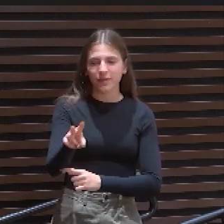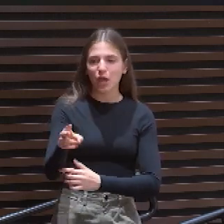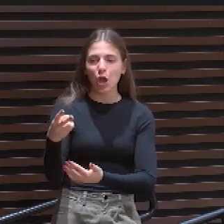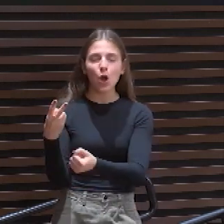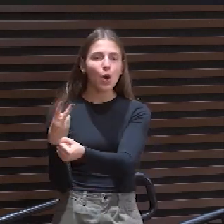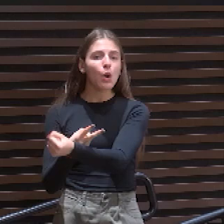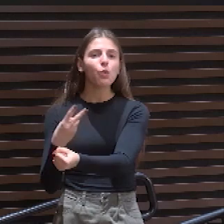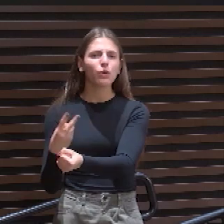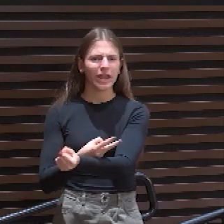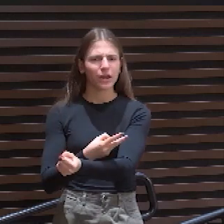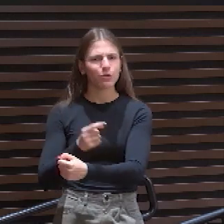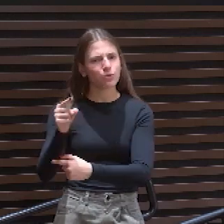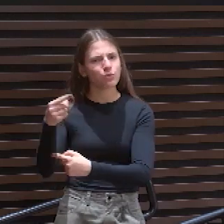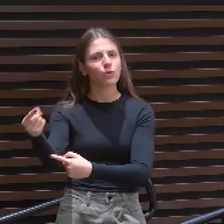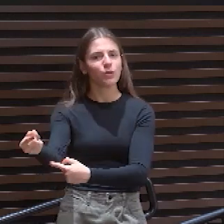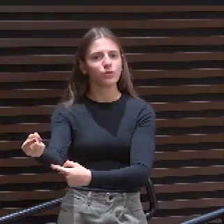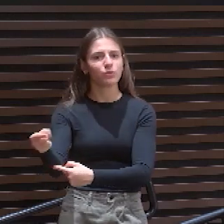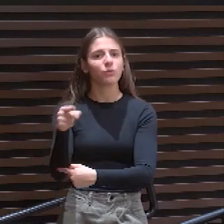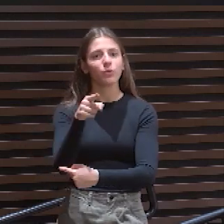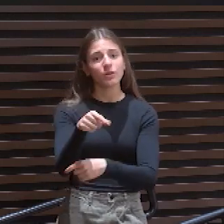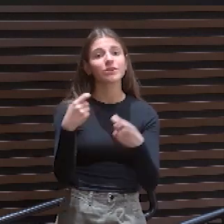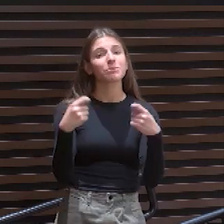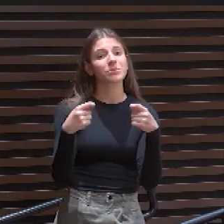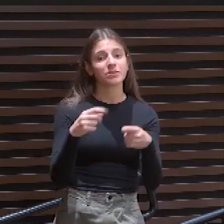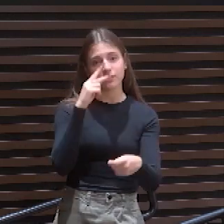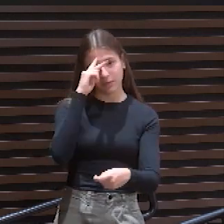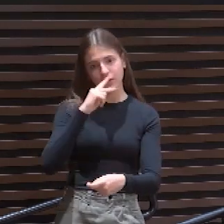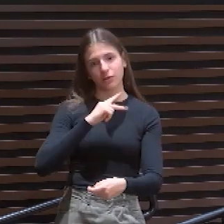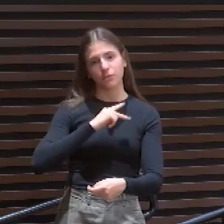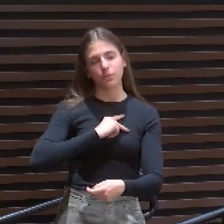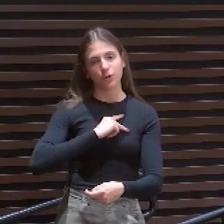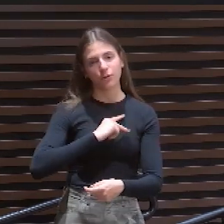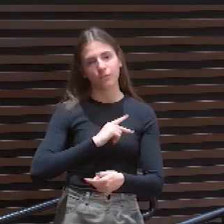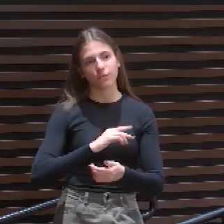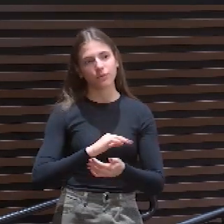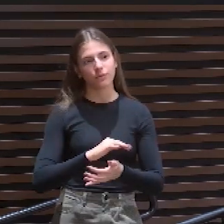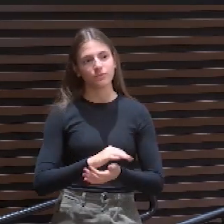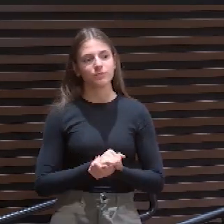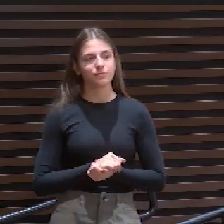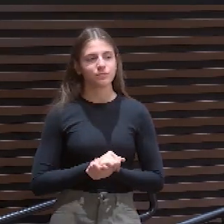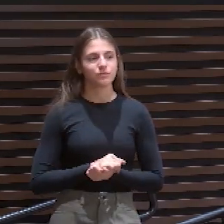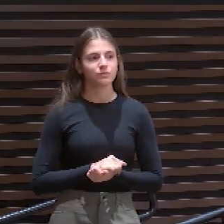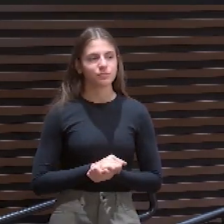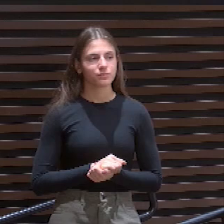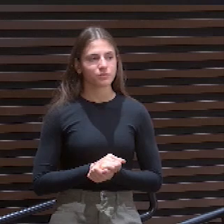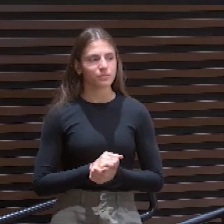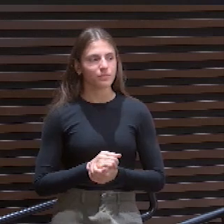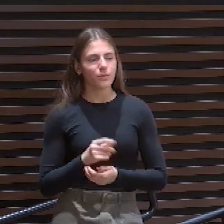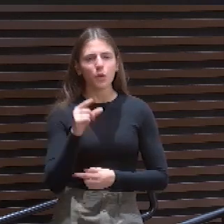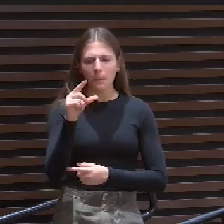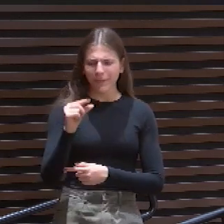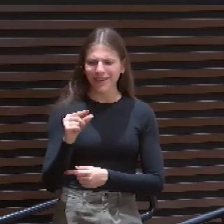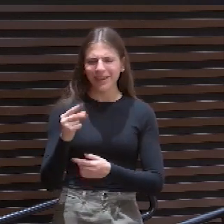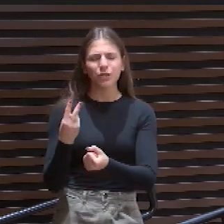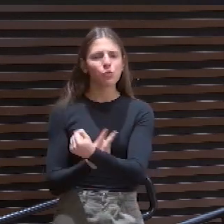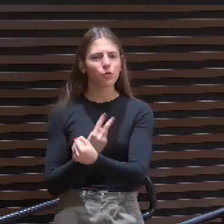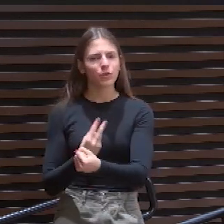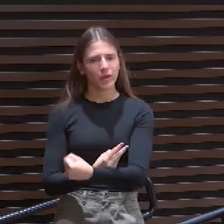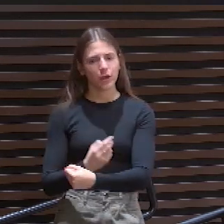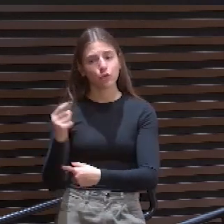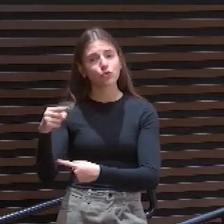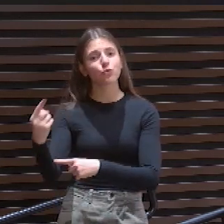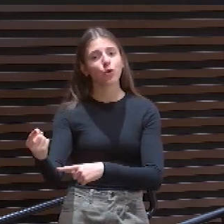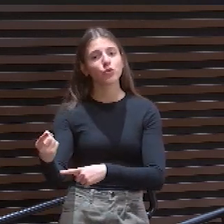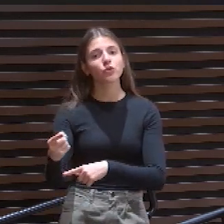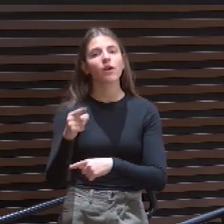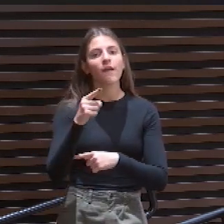de pau que tem no olho dele, o tamanho do cisco, melhor dizendo, que tem no olho dele, vai ver o tamanho de